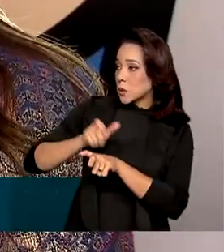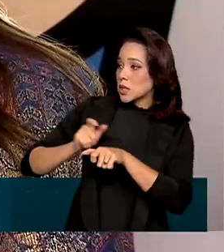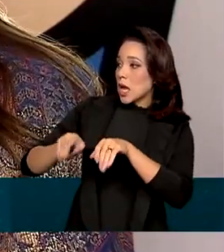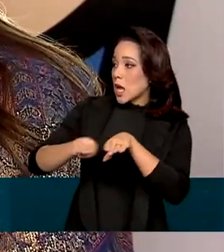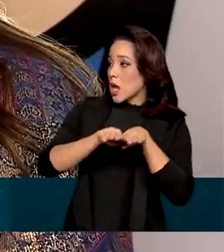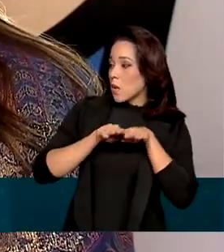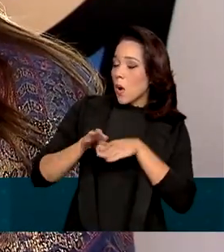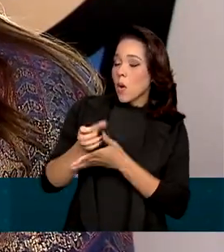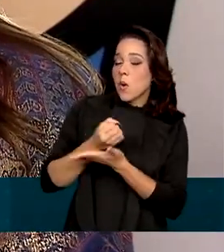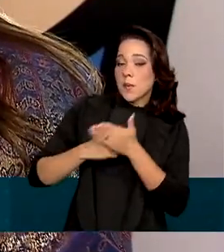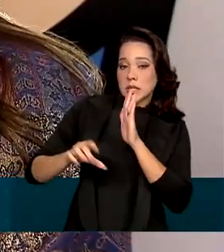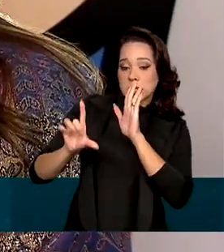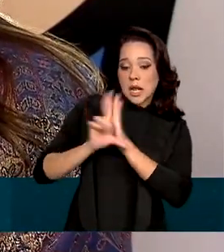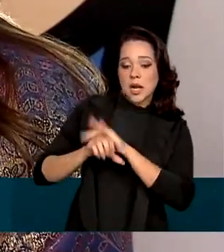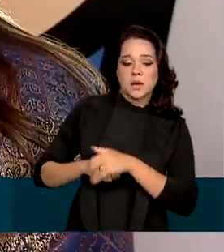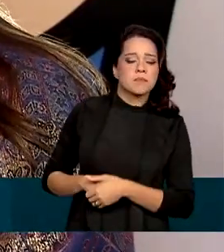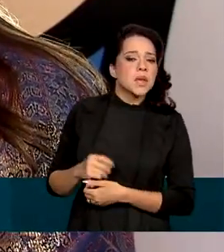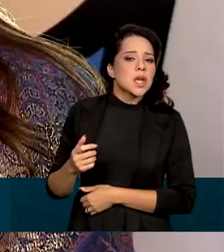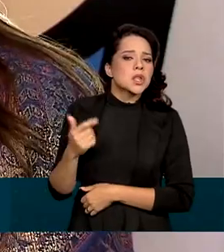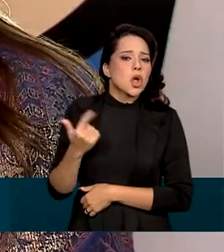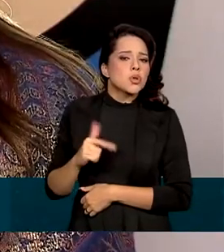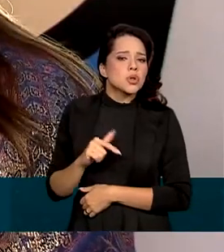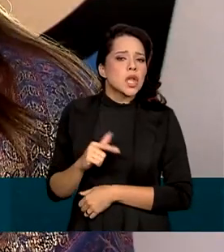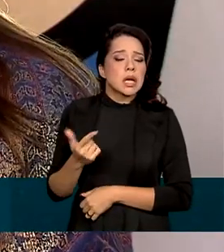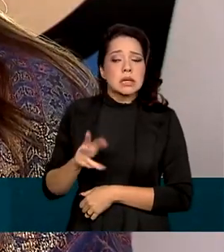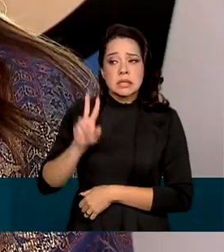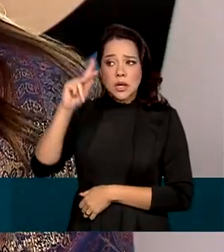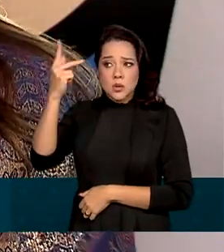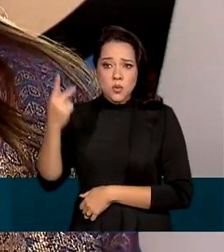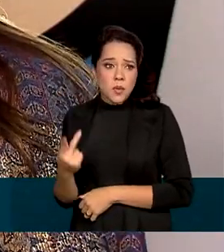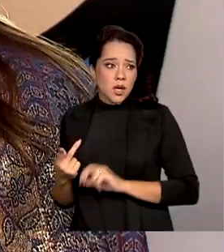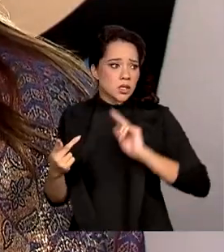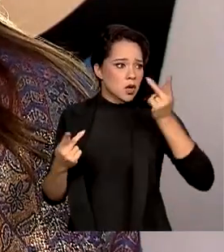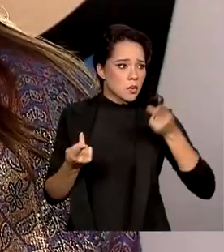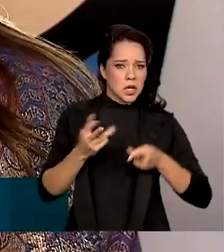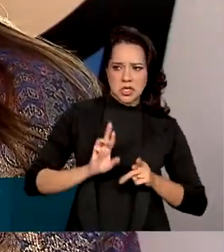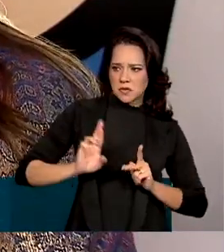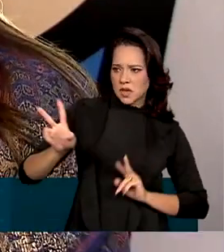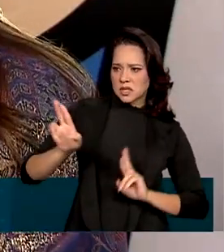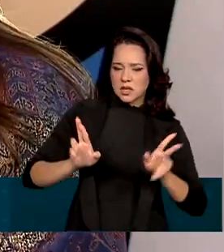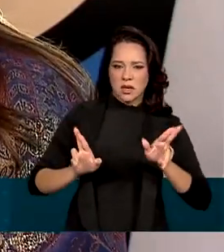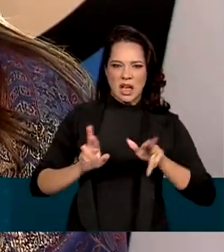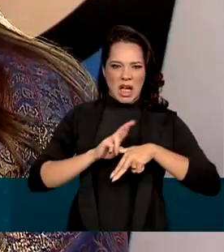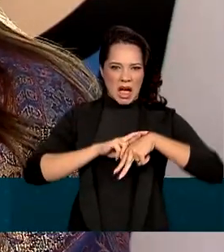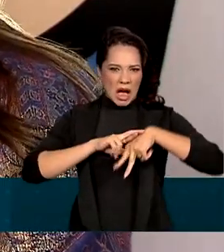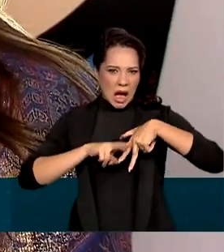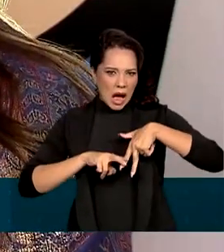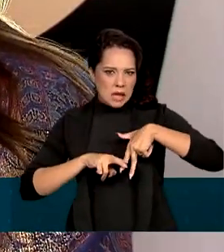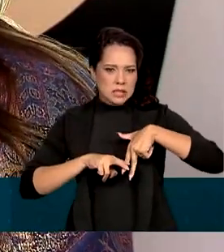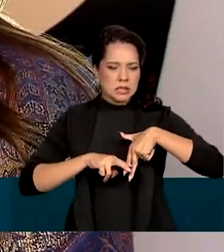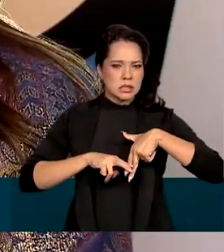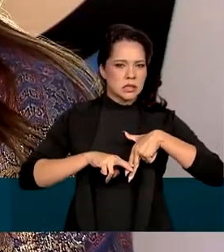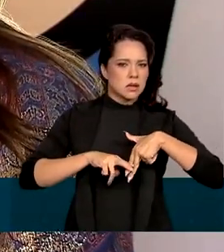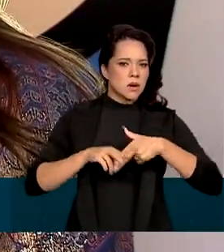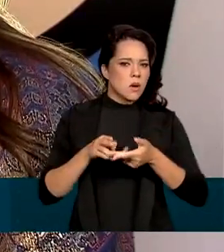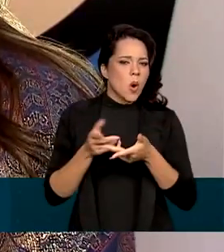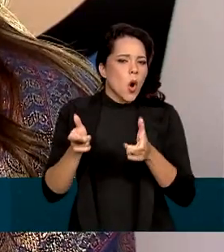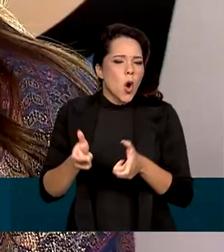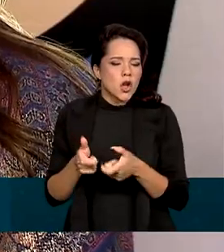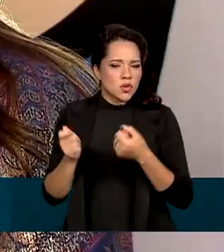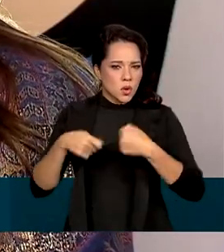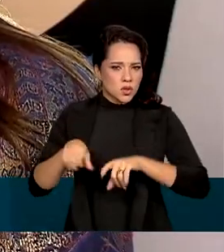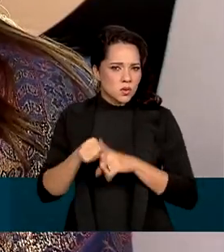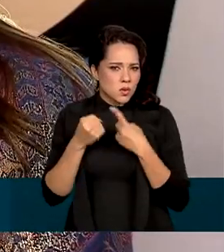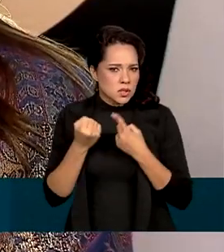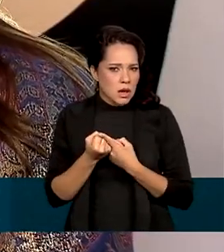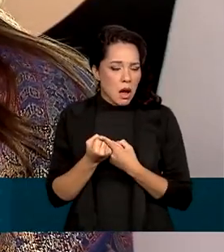iguais perante a lei. Então não há distinção de seres humanos, seja de raça, cor, origem, condição